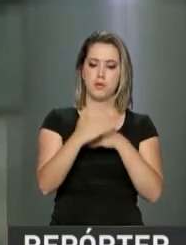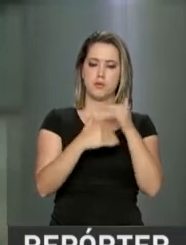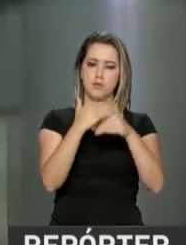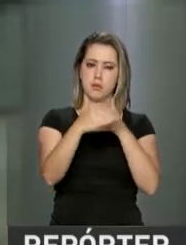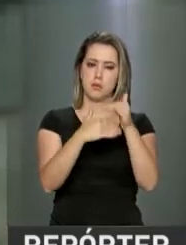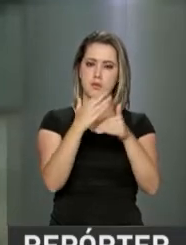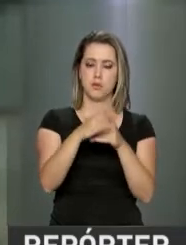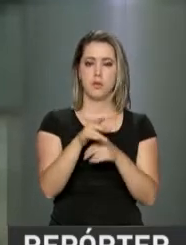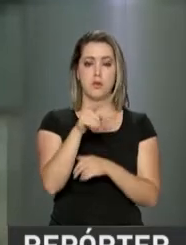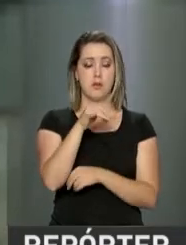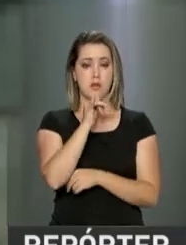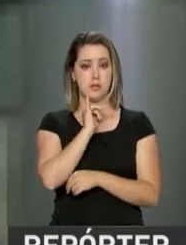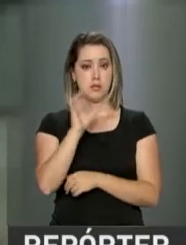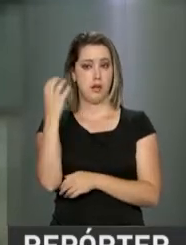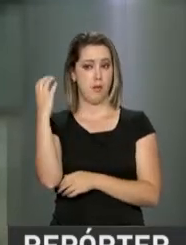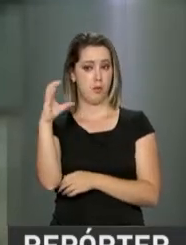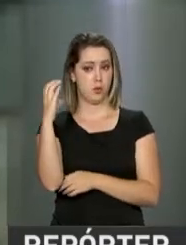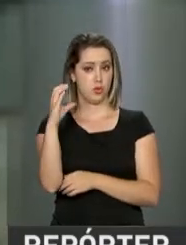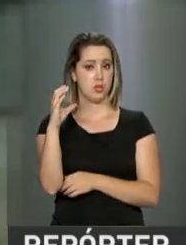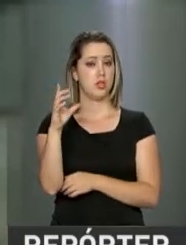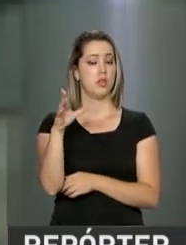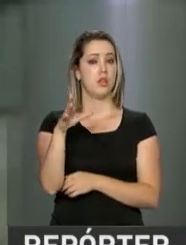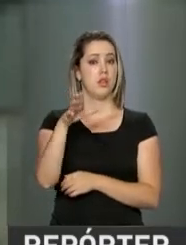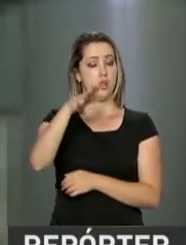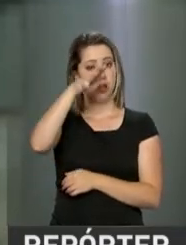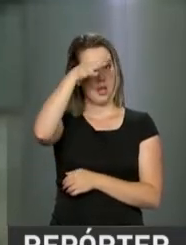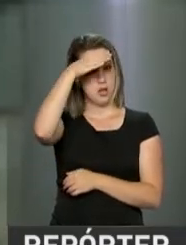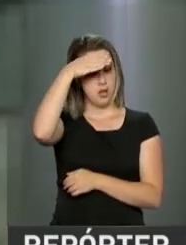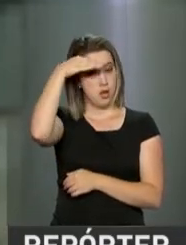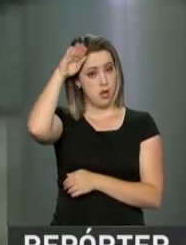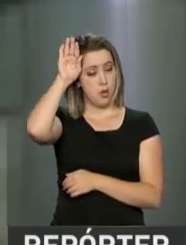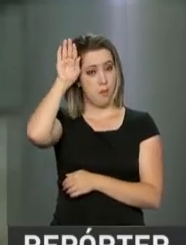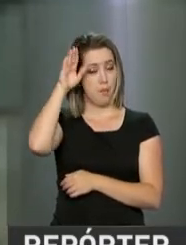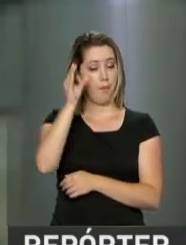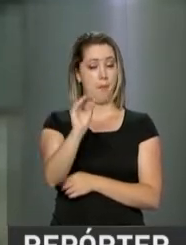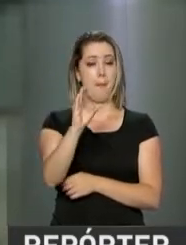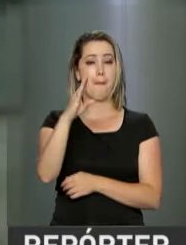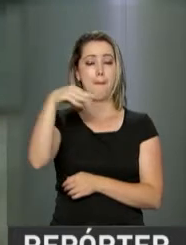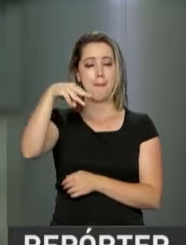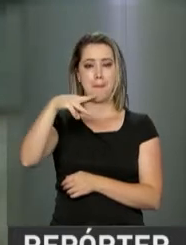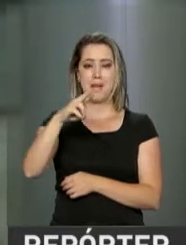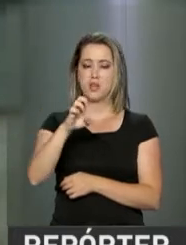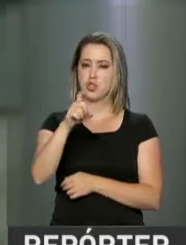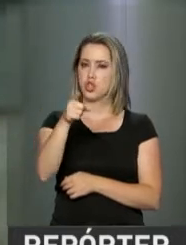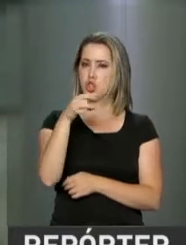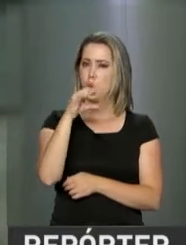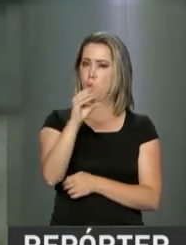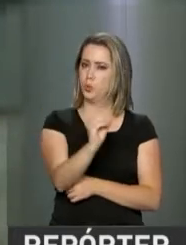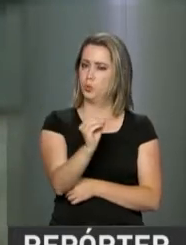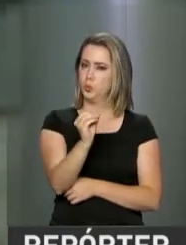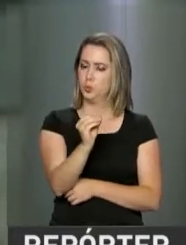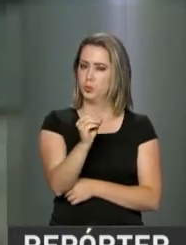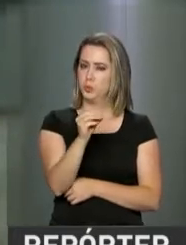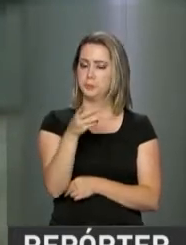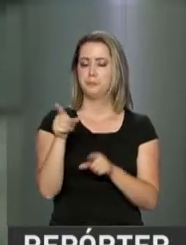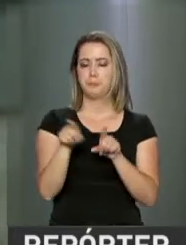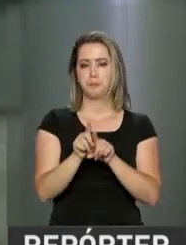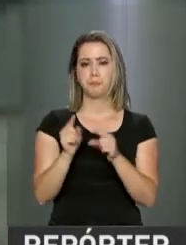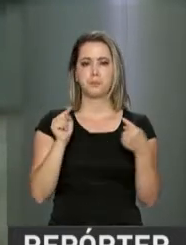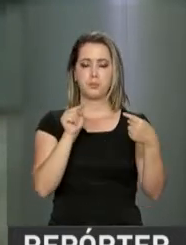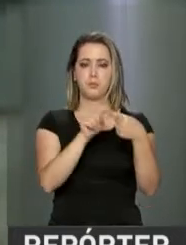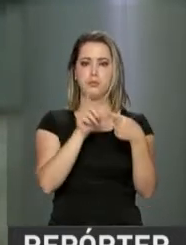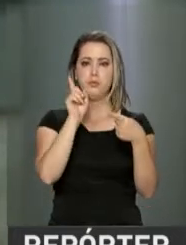por exemplo, o Chile e o México na América Latina. As principais metas da OCDE são